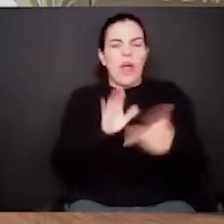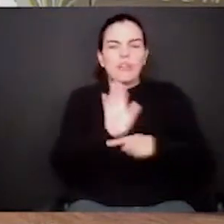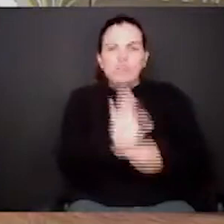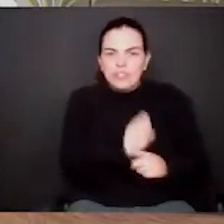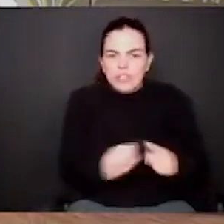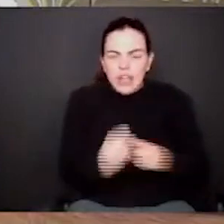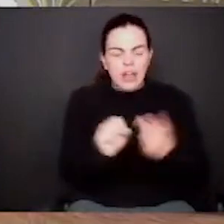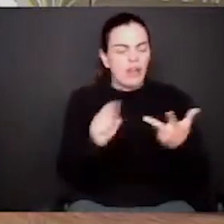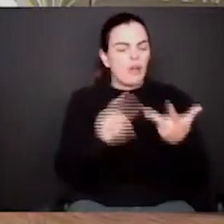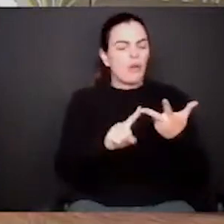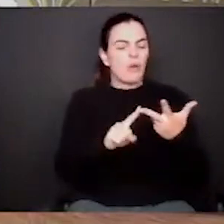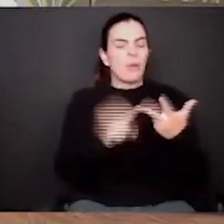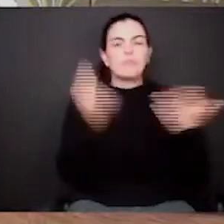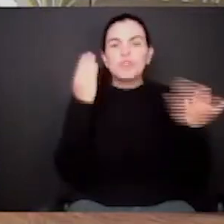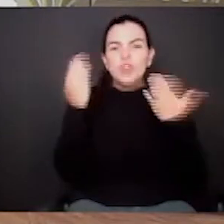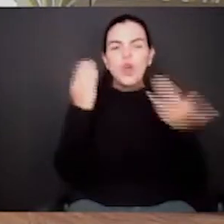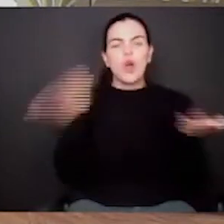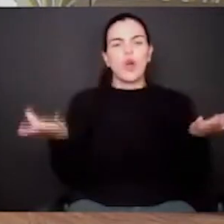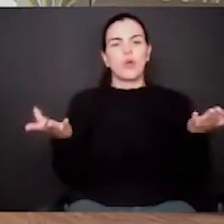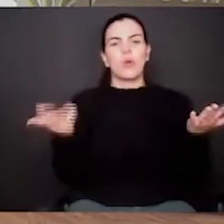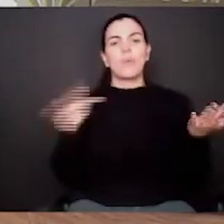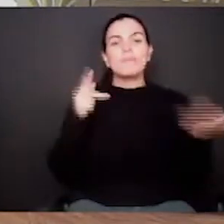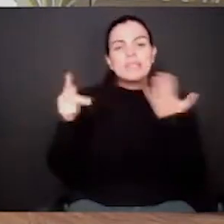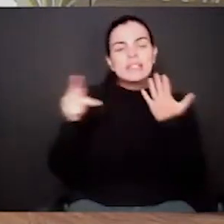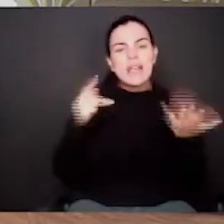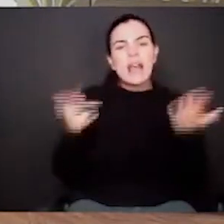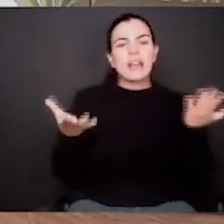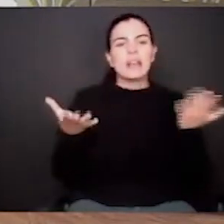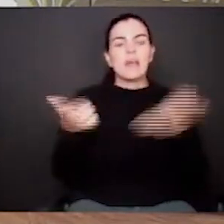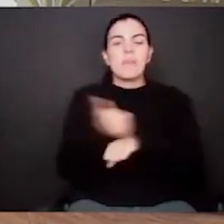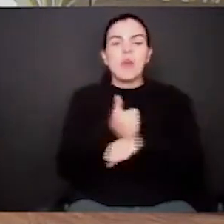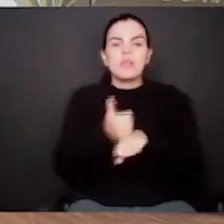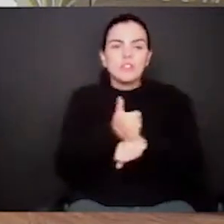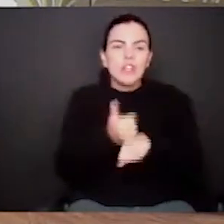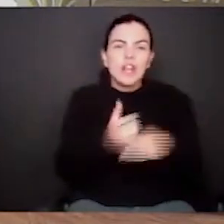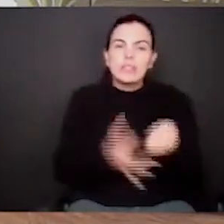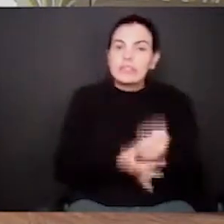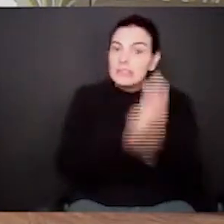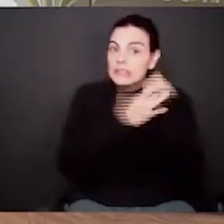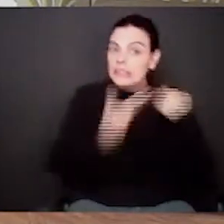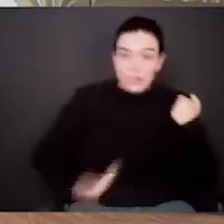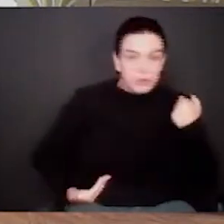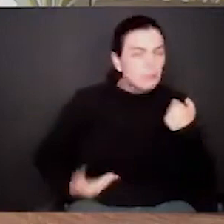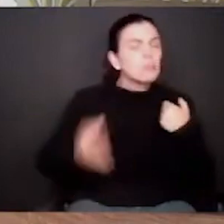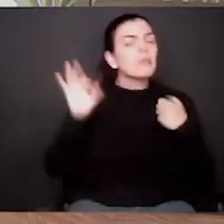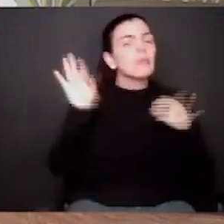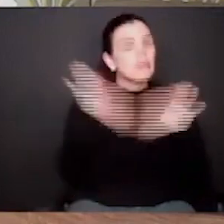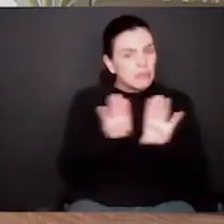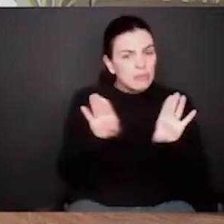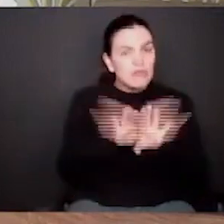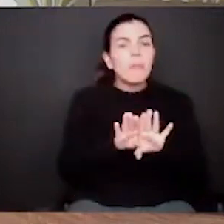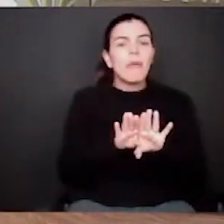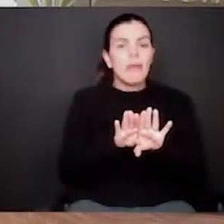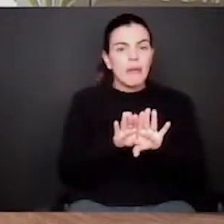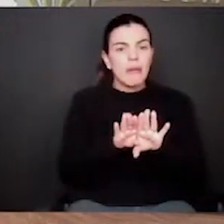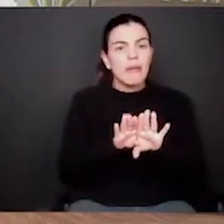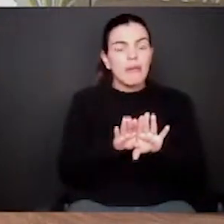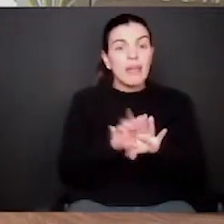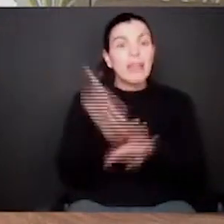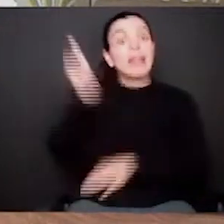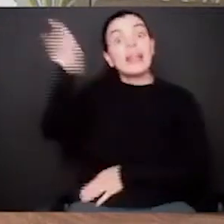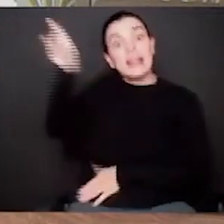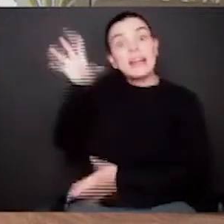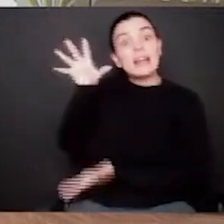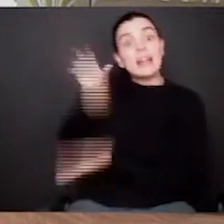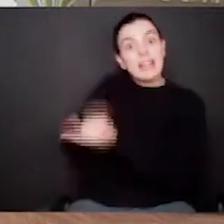psicólogos, psiquiatras, profissionais da área de segurança pública, sem dúvida, e isso o plano traz. Quem teve já